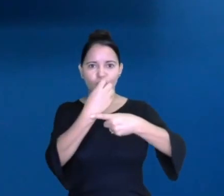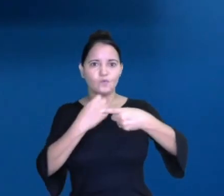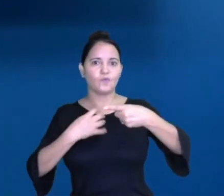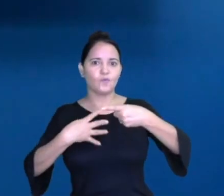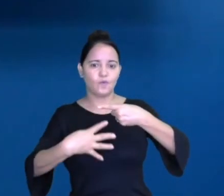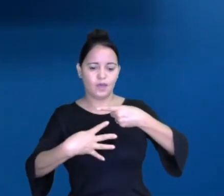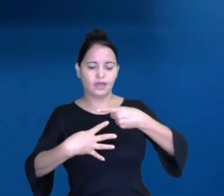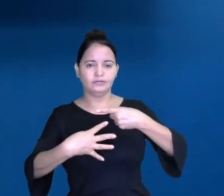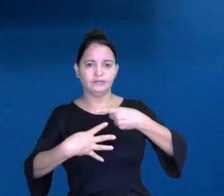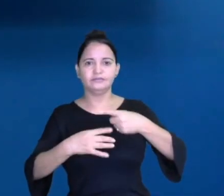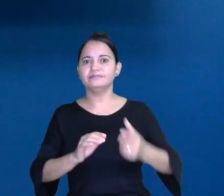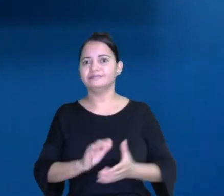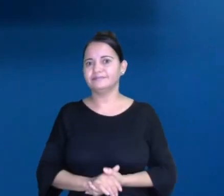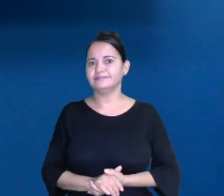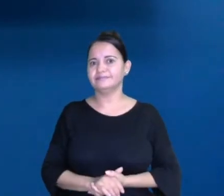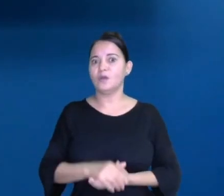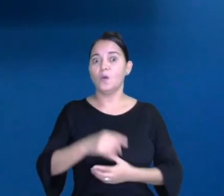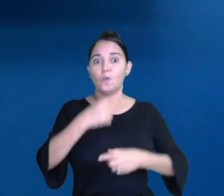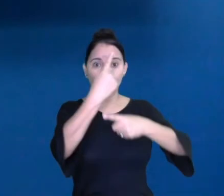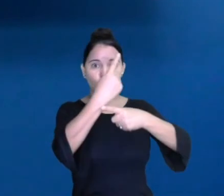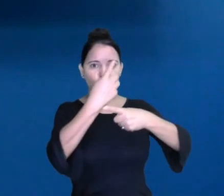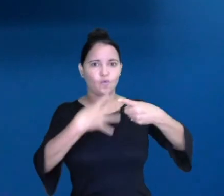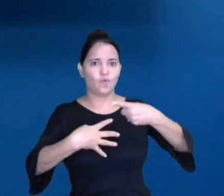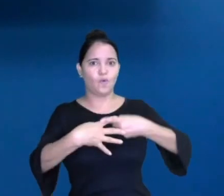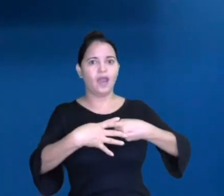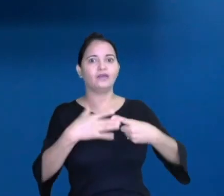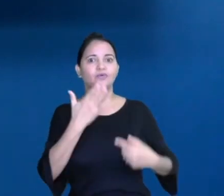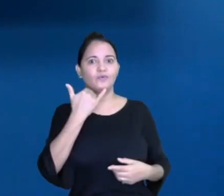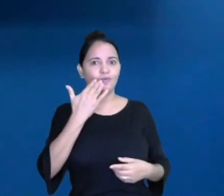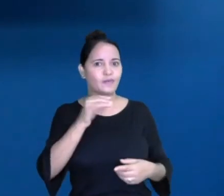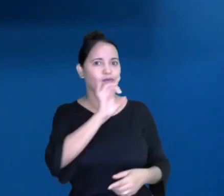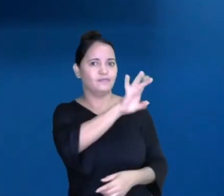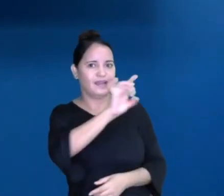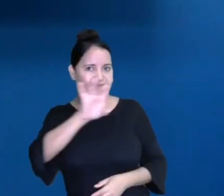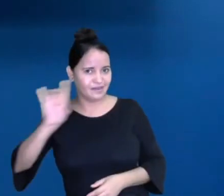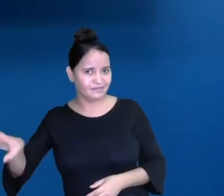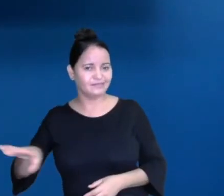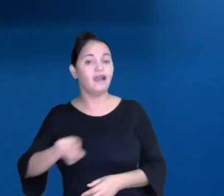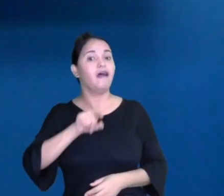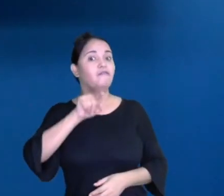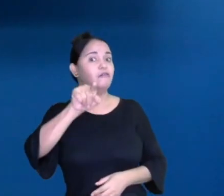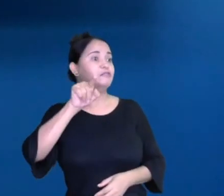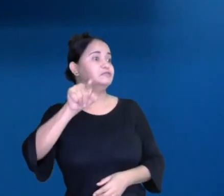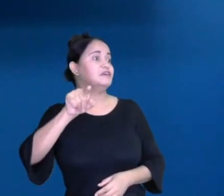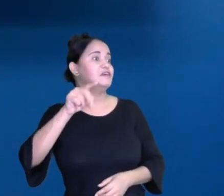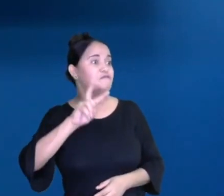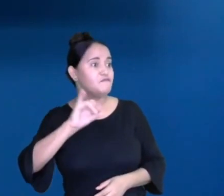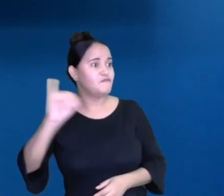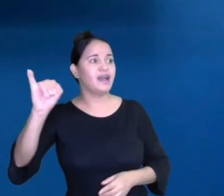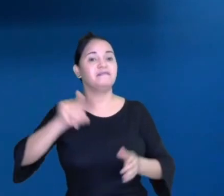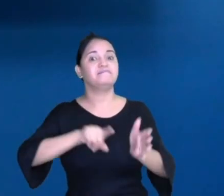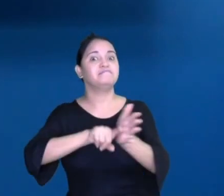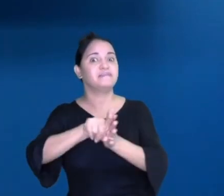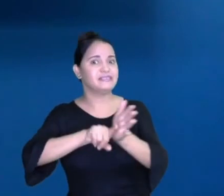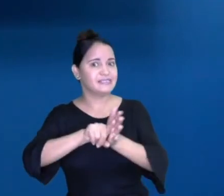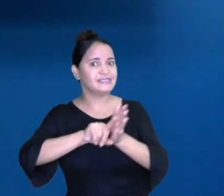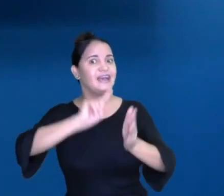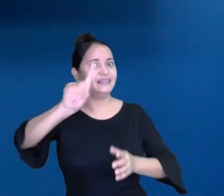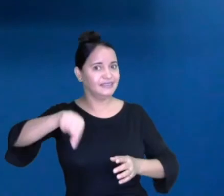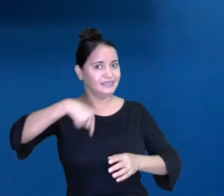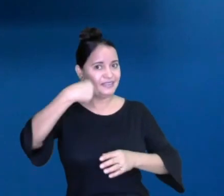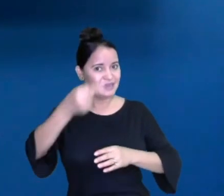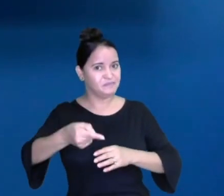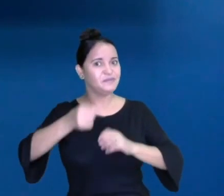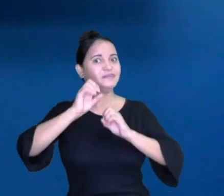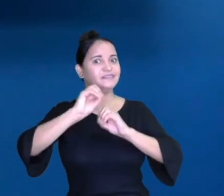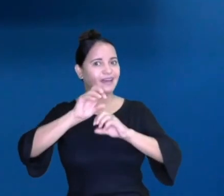da pizza foi consumida por cada um. É isso que eu deixo para que vocês possam pesquisar, porque numa próxima aula a gente volta